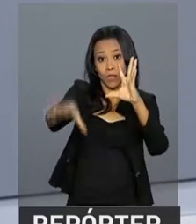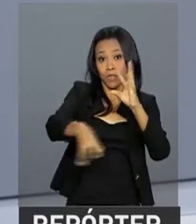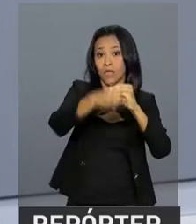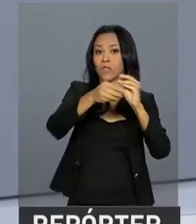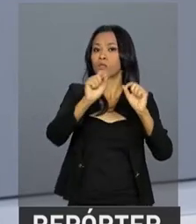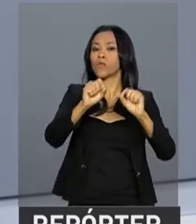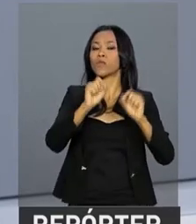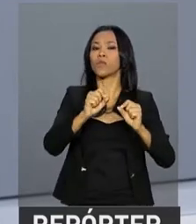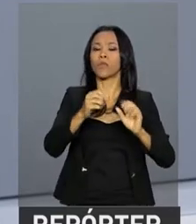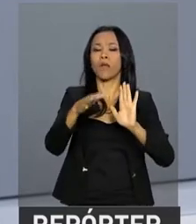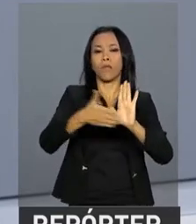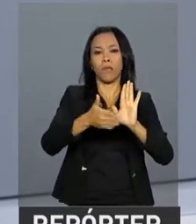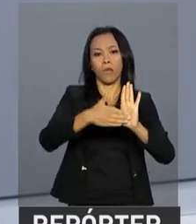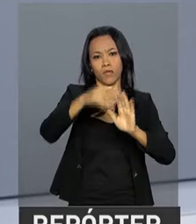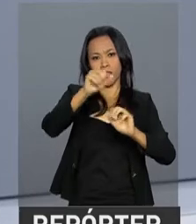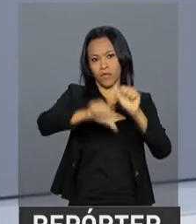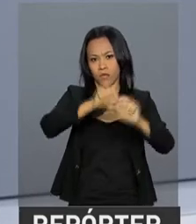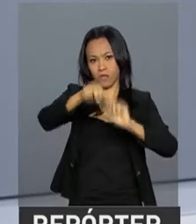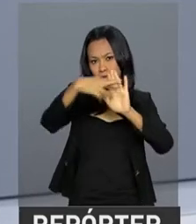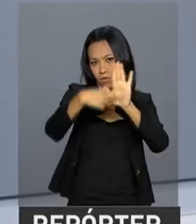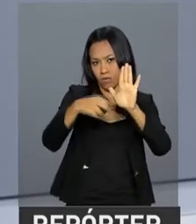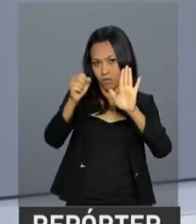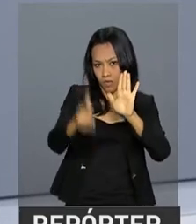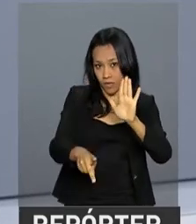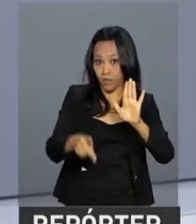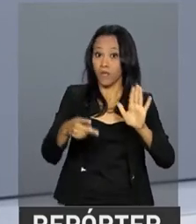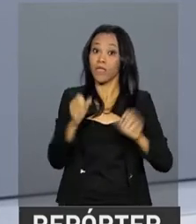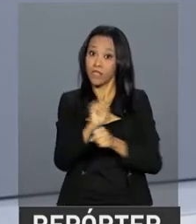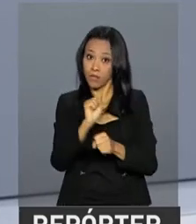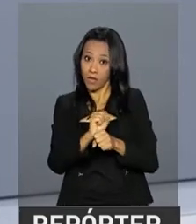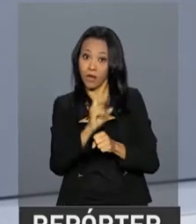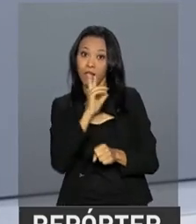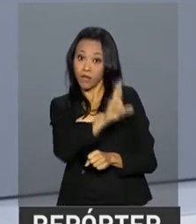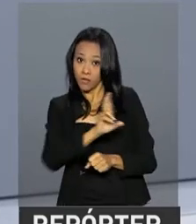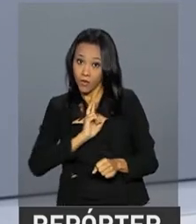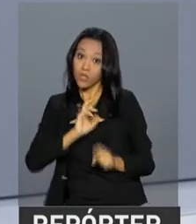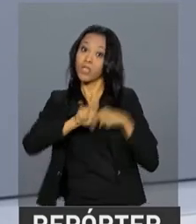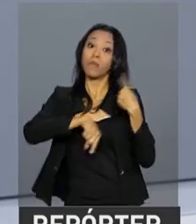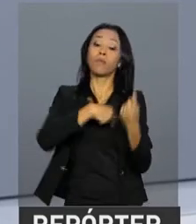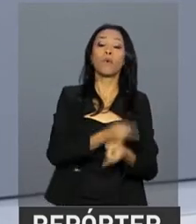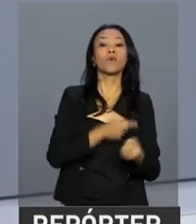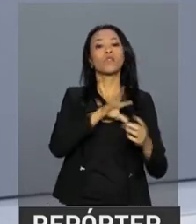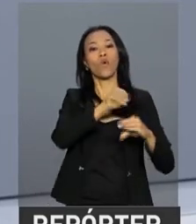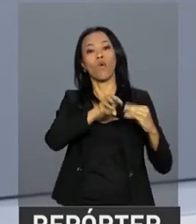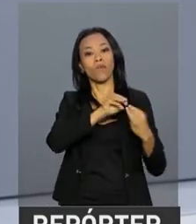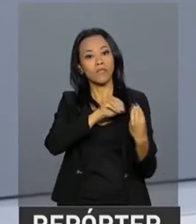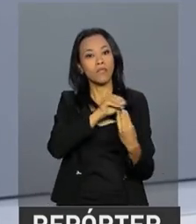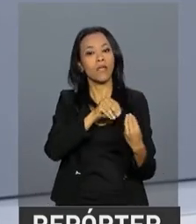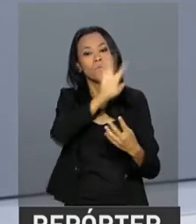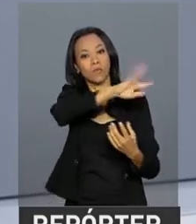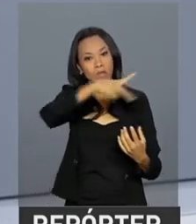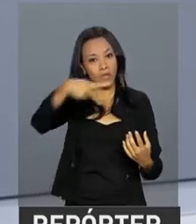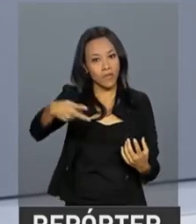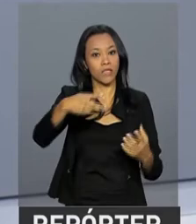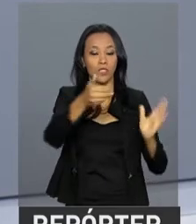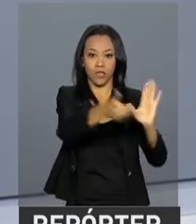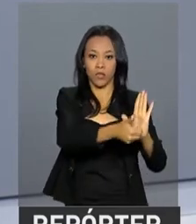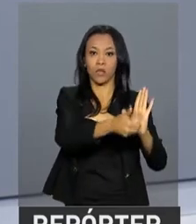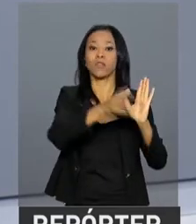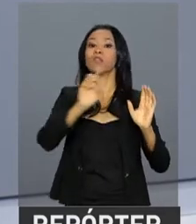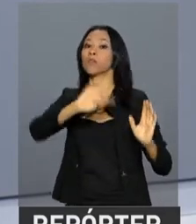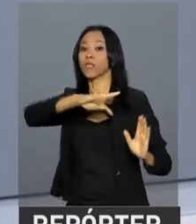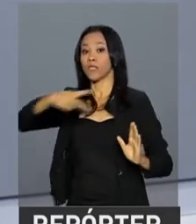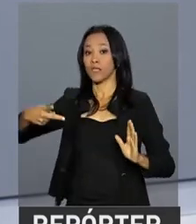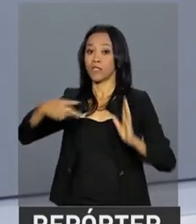da previdência somente depois disso o presidente temer vai discutir com os presidentes do senado federal eunício oliveira e da câmara dos